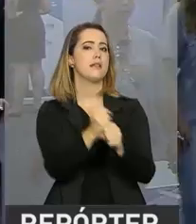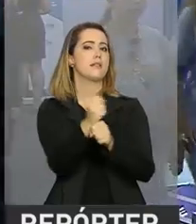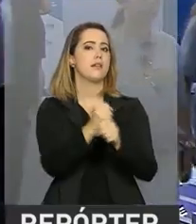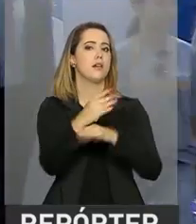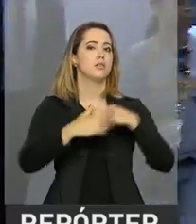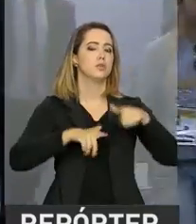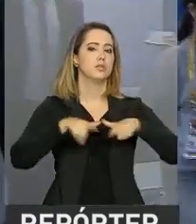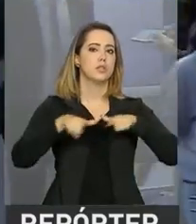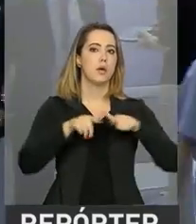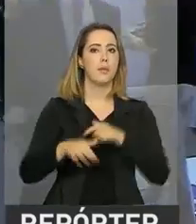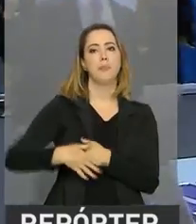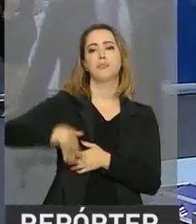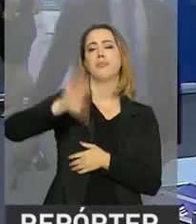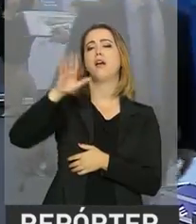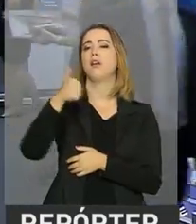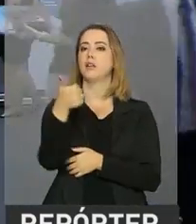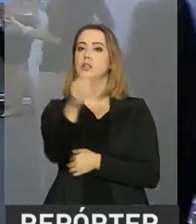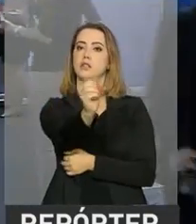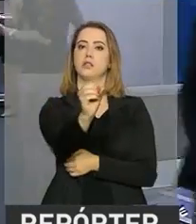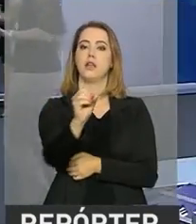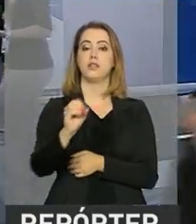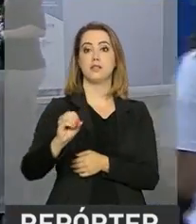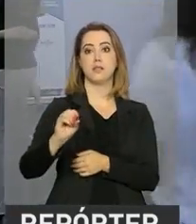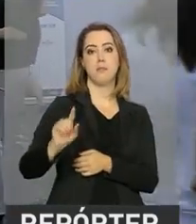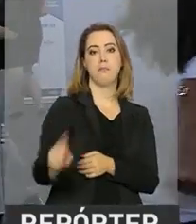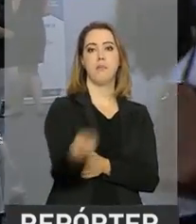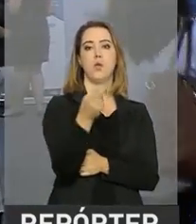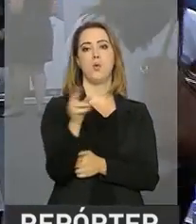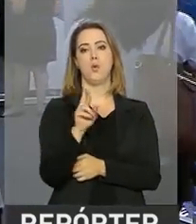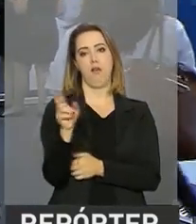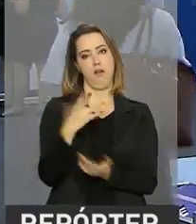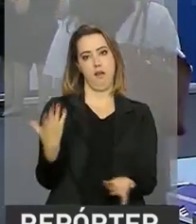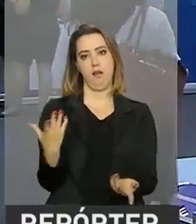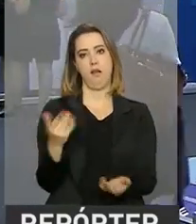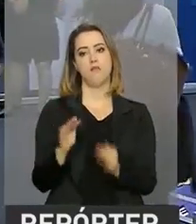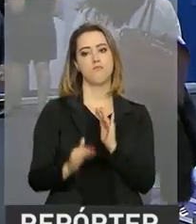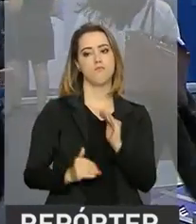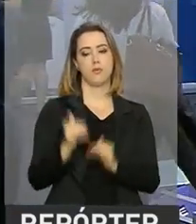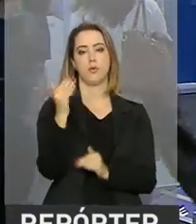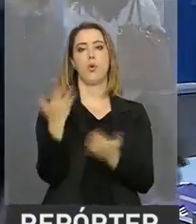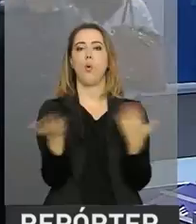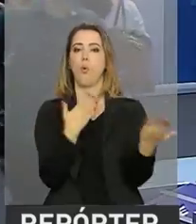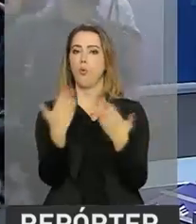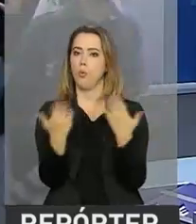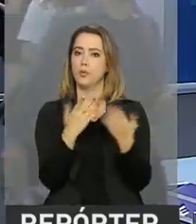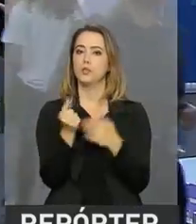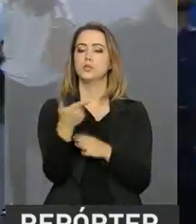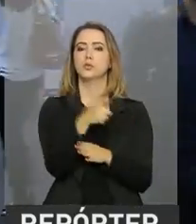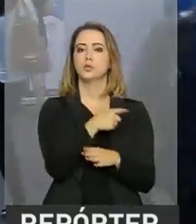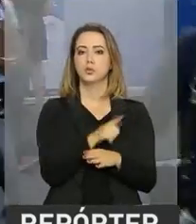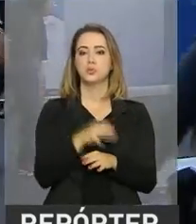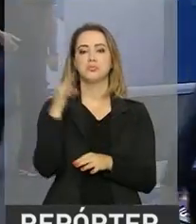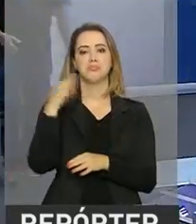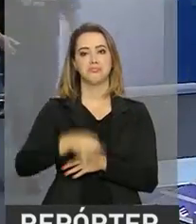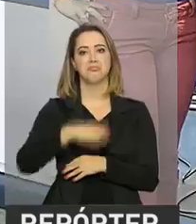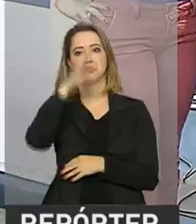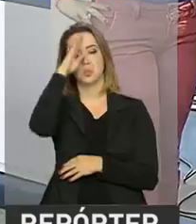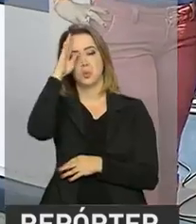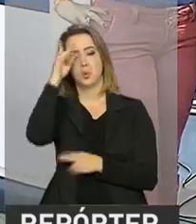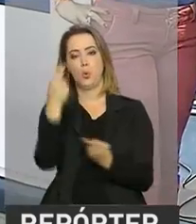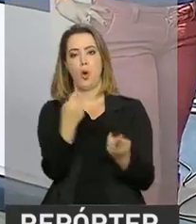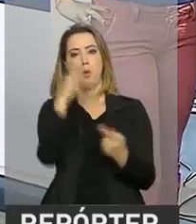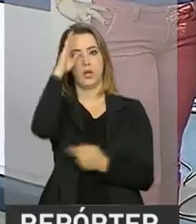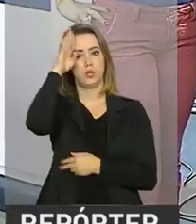de R$ 10.000, R$ 12.000, o que é competitivo com a maior parte dos salários pagos nas profissões de nível superior.